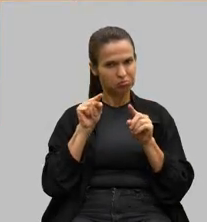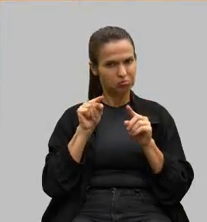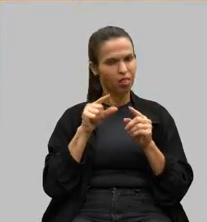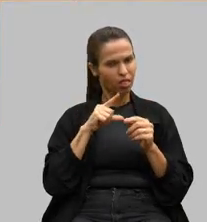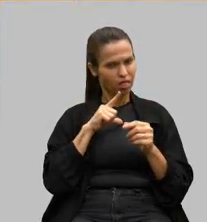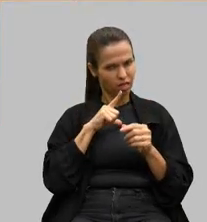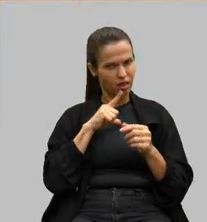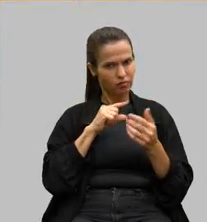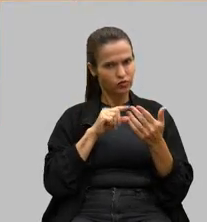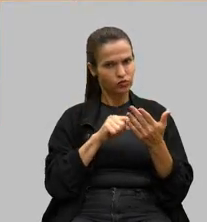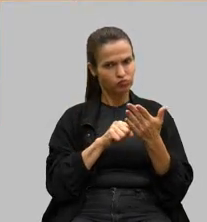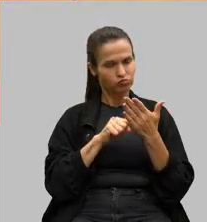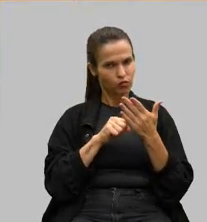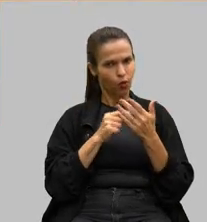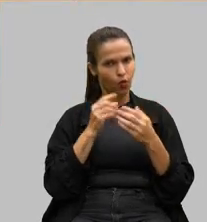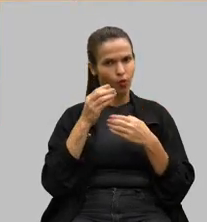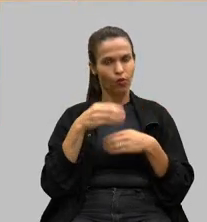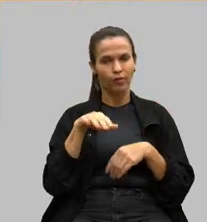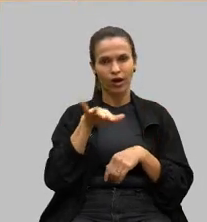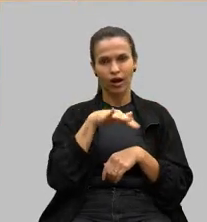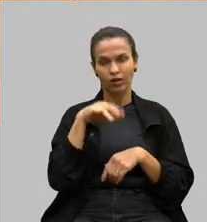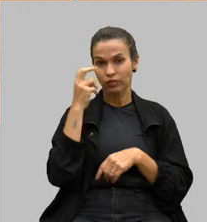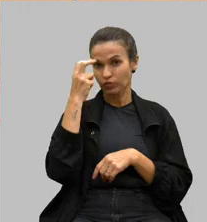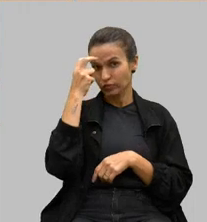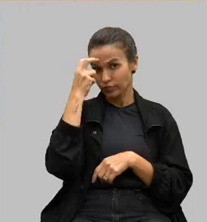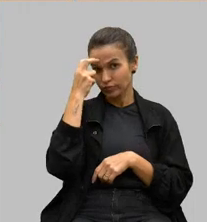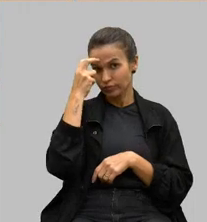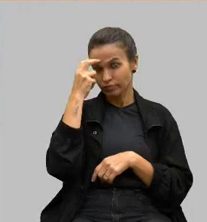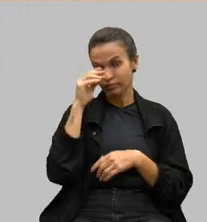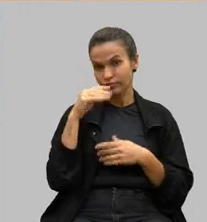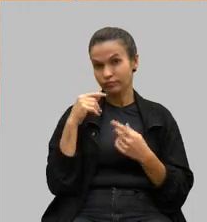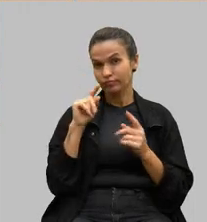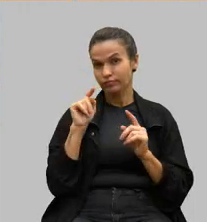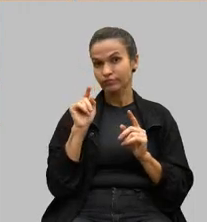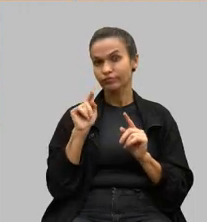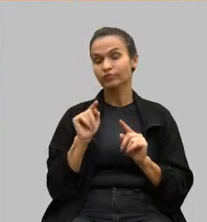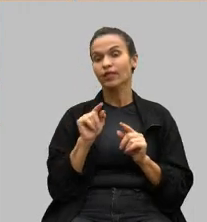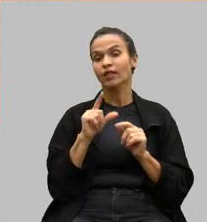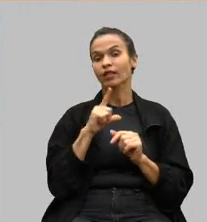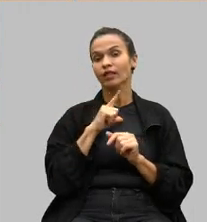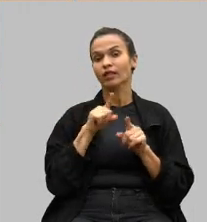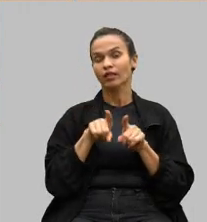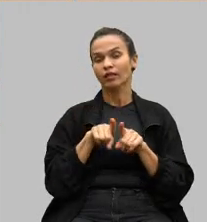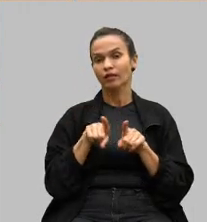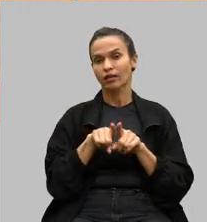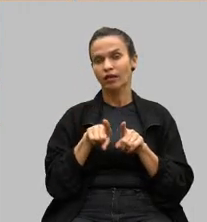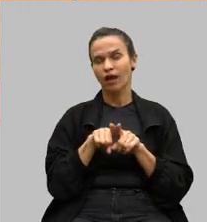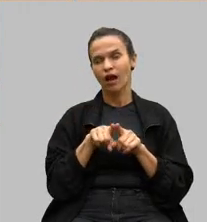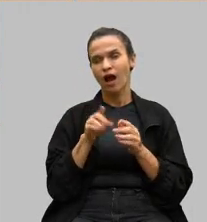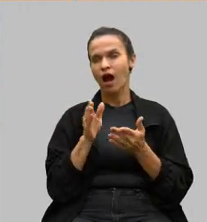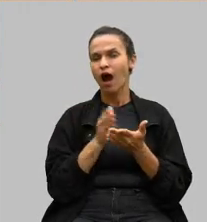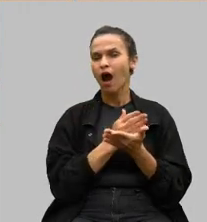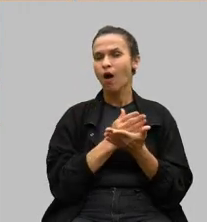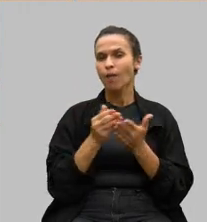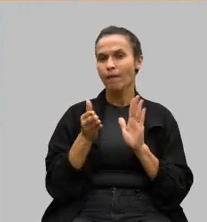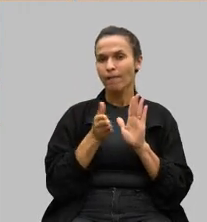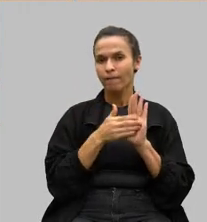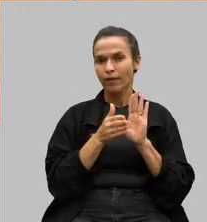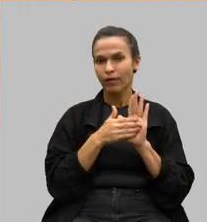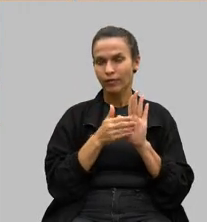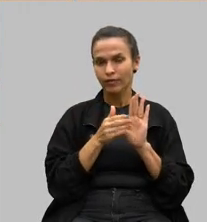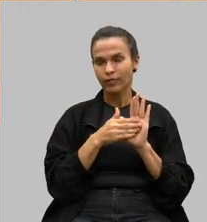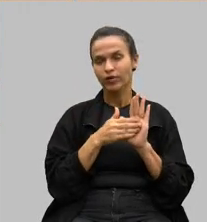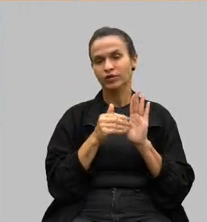teremos concurso paraa área da cultura nós temos também uma Algumas propostas que